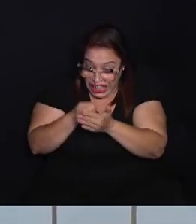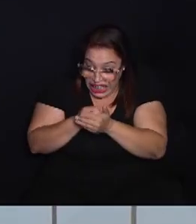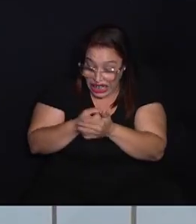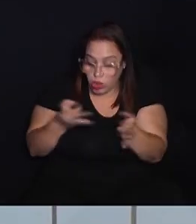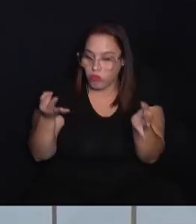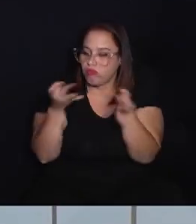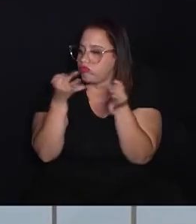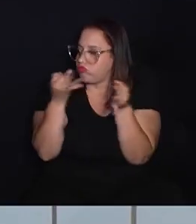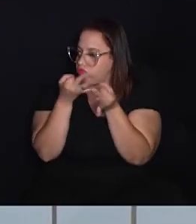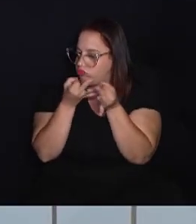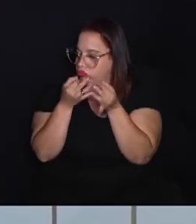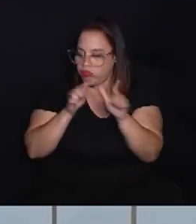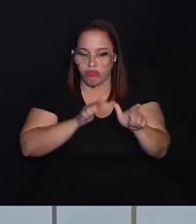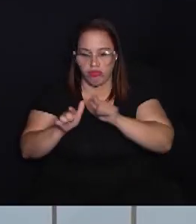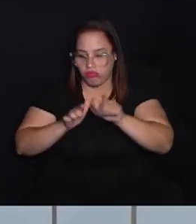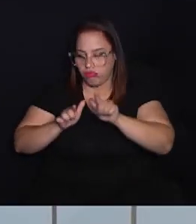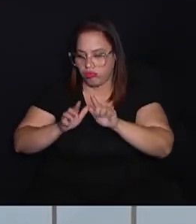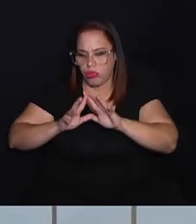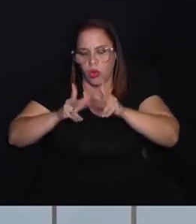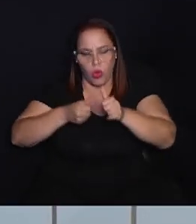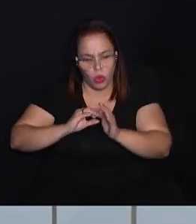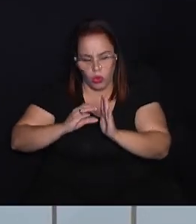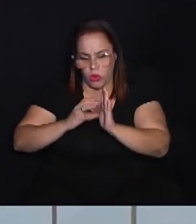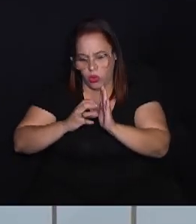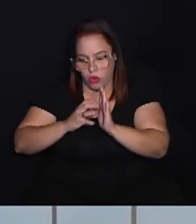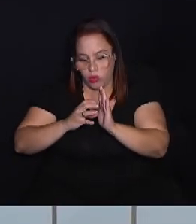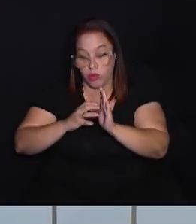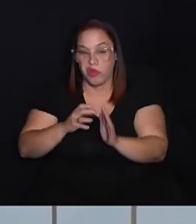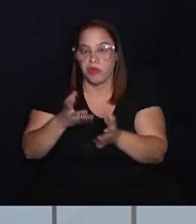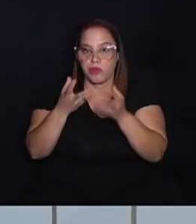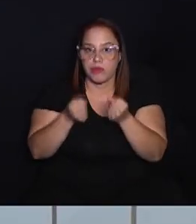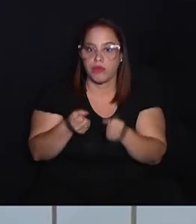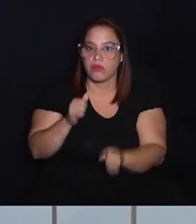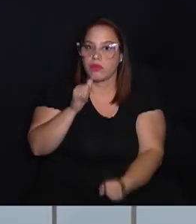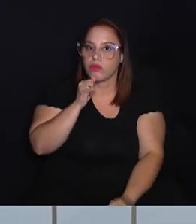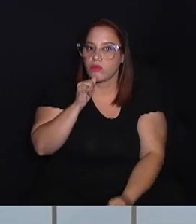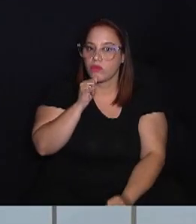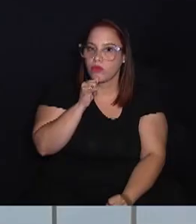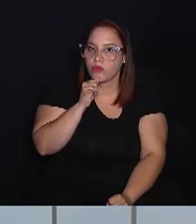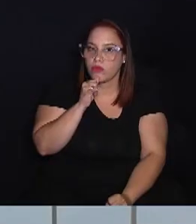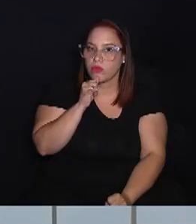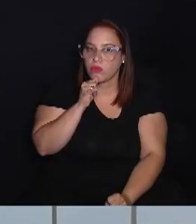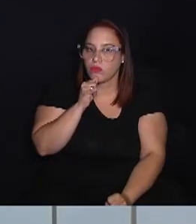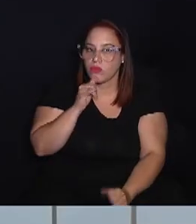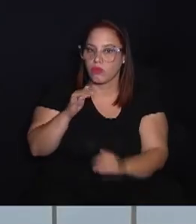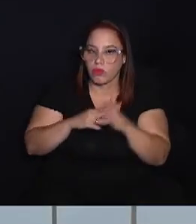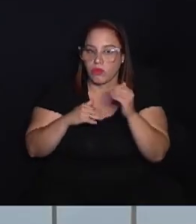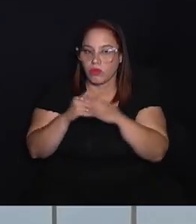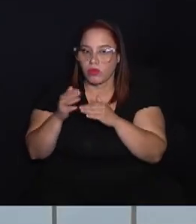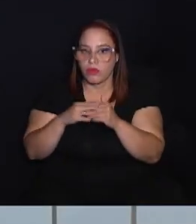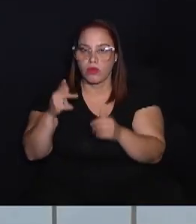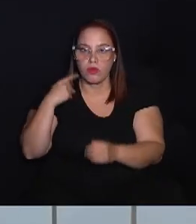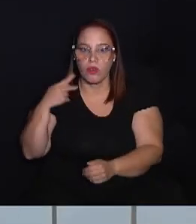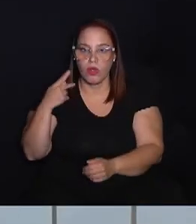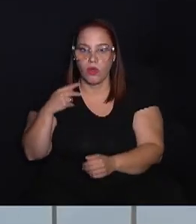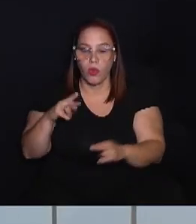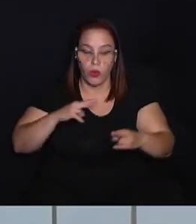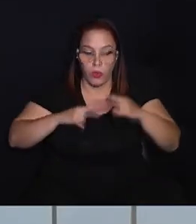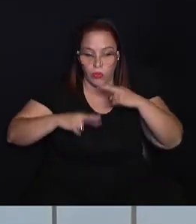quase 13%. Na sua resposta anterior, o senhor disse sobre a reeleição aqui para a Câmara Municipal